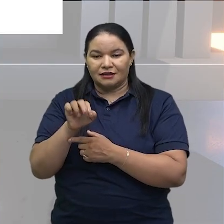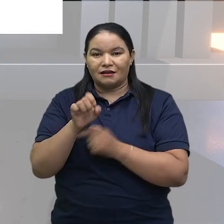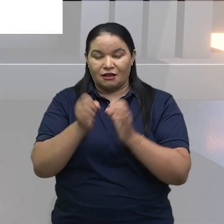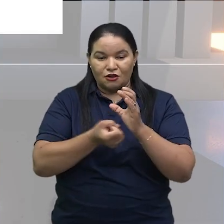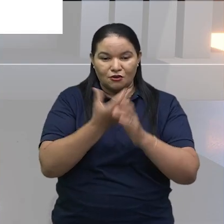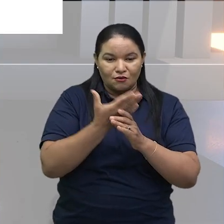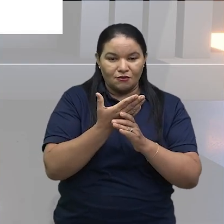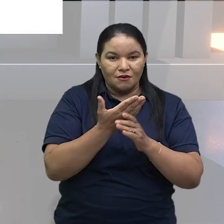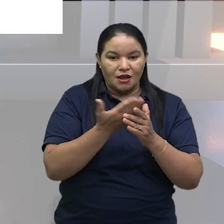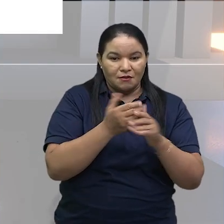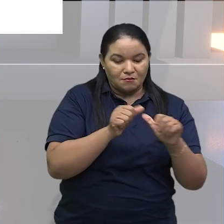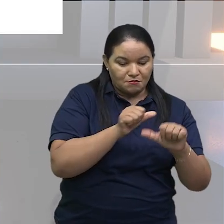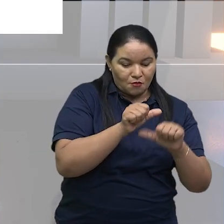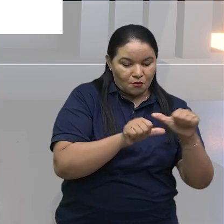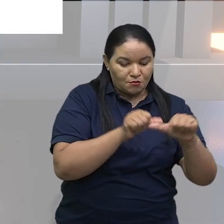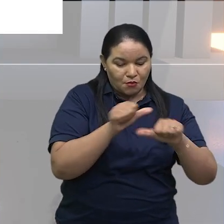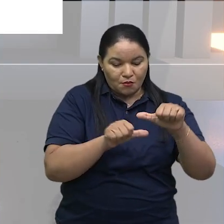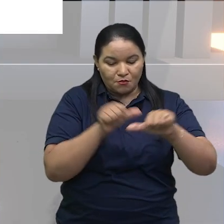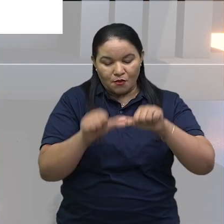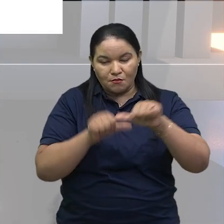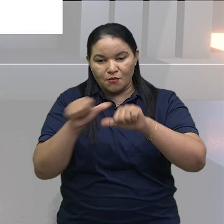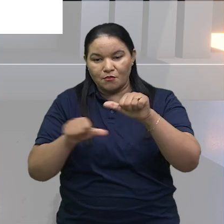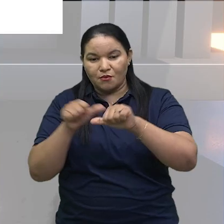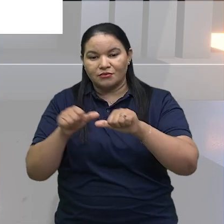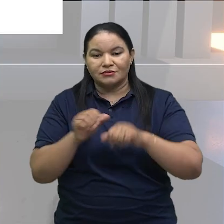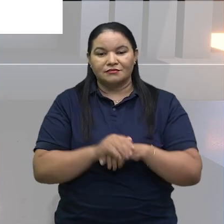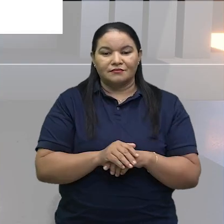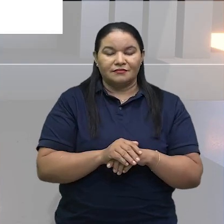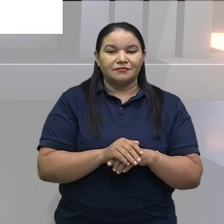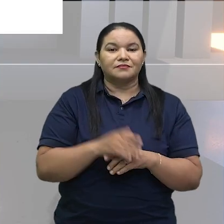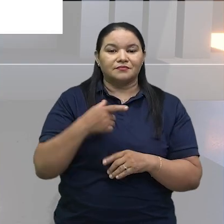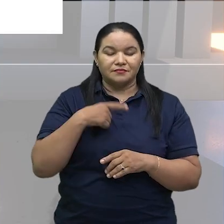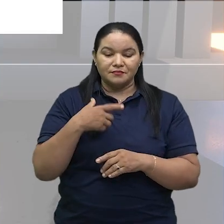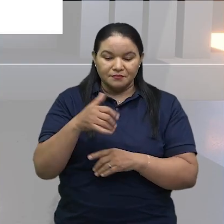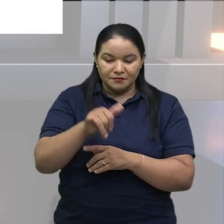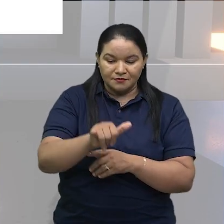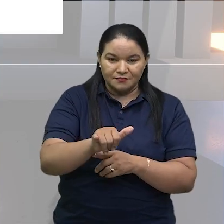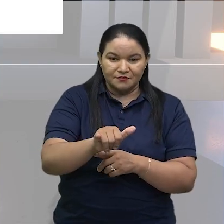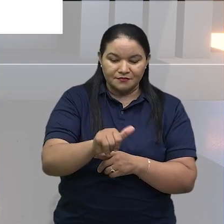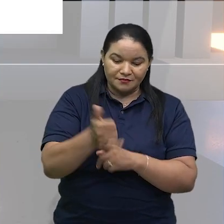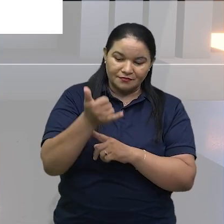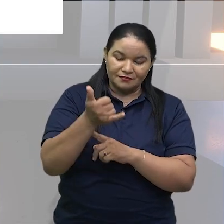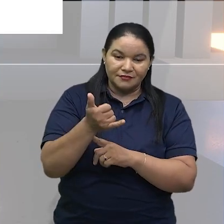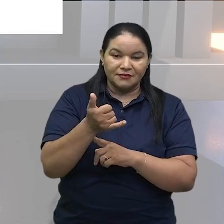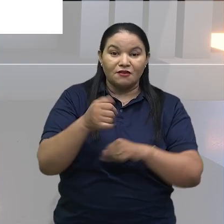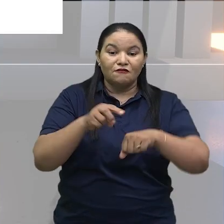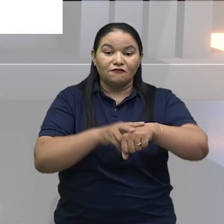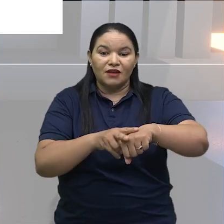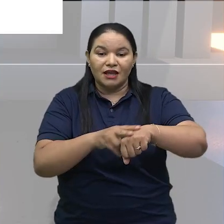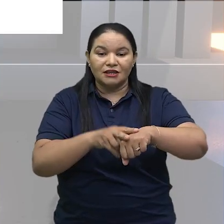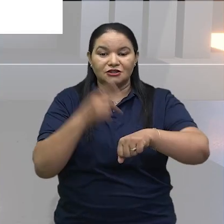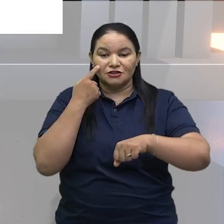até os telefones atuais, né, a gente teve uma grande evolução. A gente tem aquele telefone de mesa na cor verde que está ali, temos os